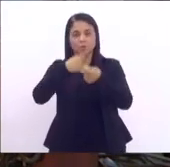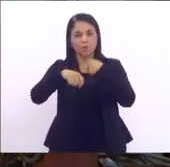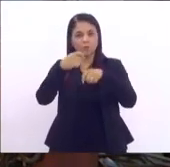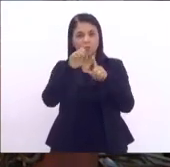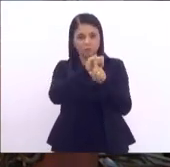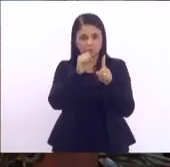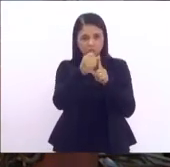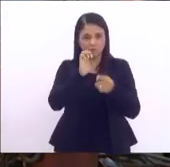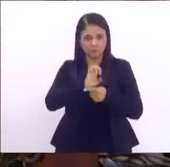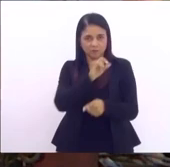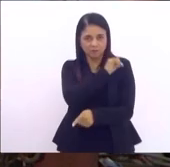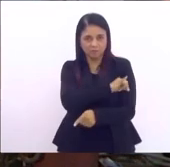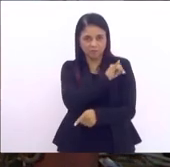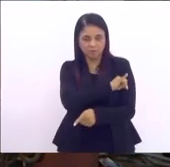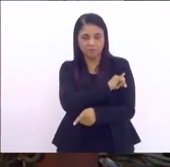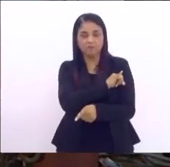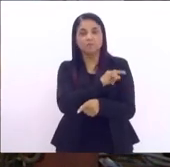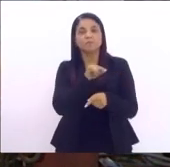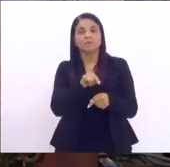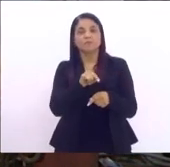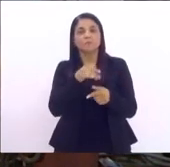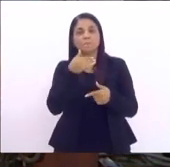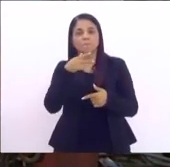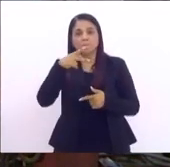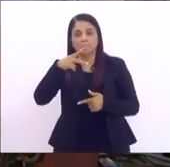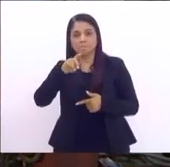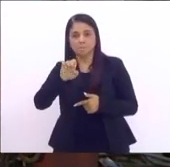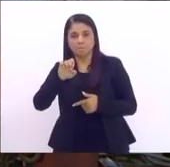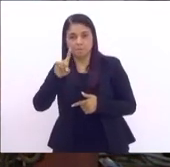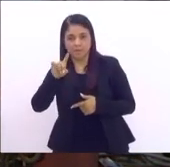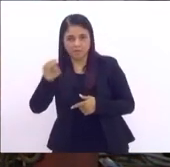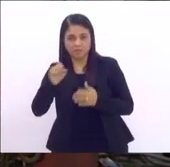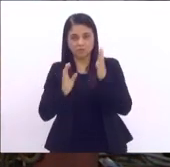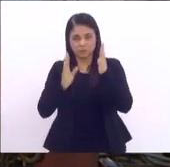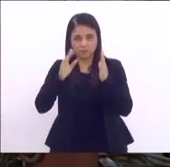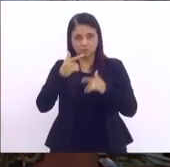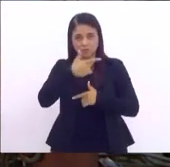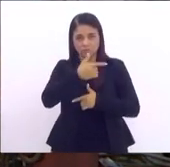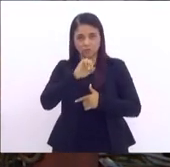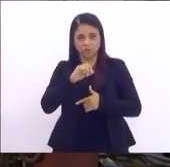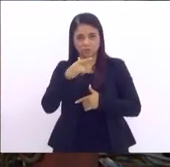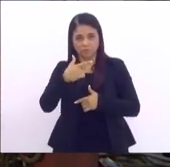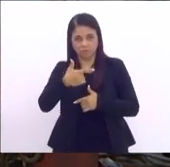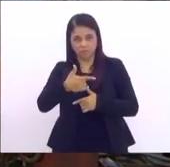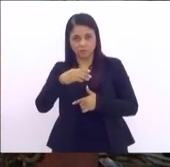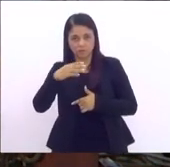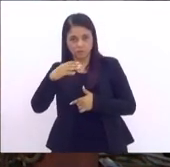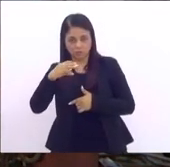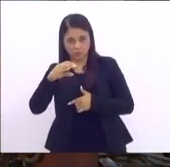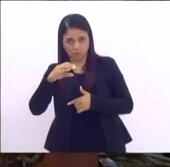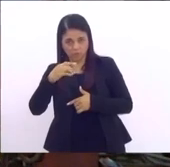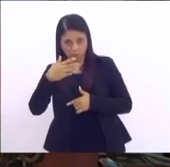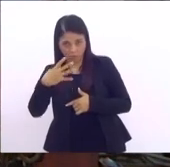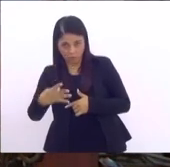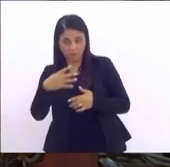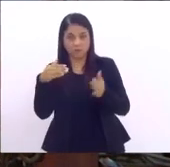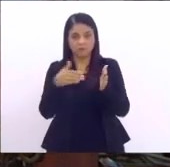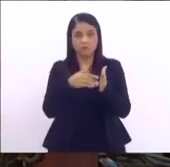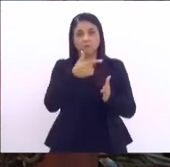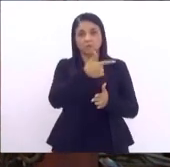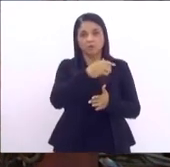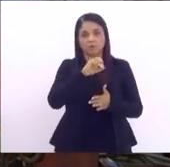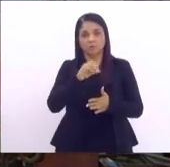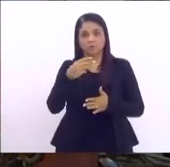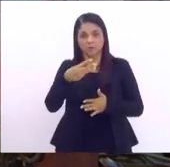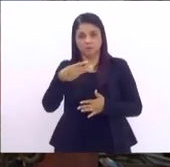Janeiro, PEDES, para o período de 2024 a 2031. Em votação. Senhores